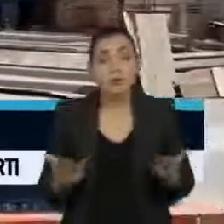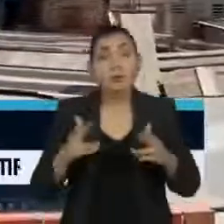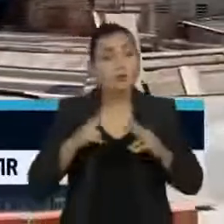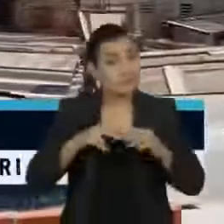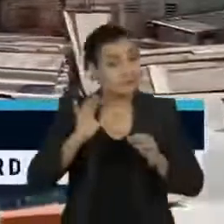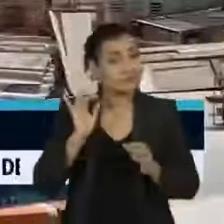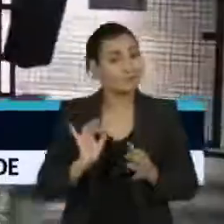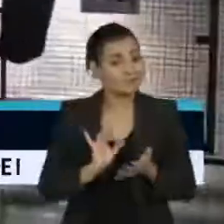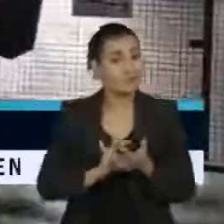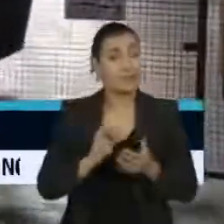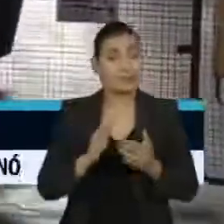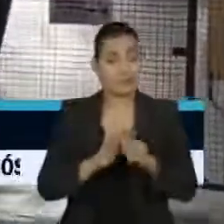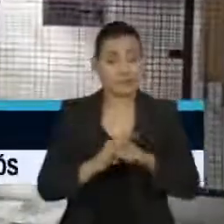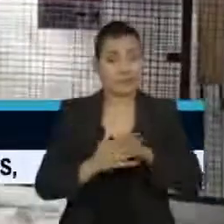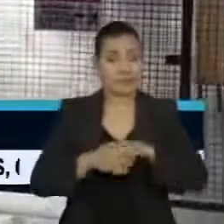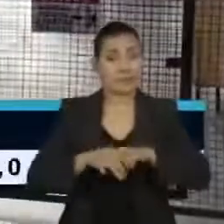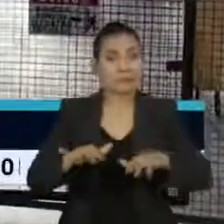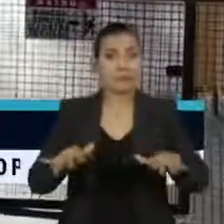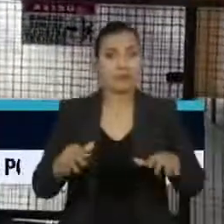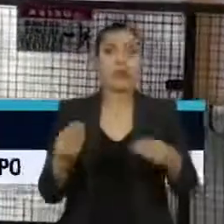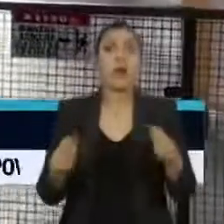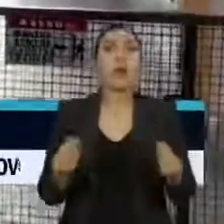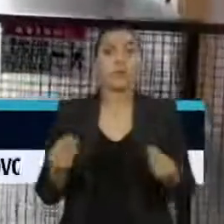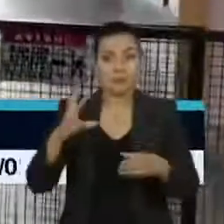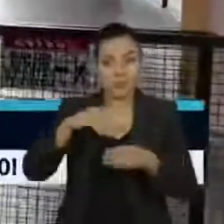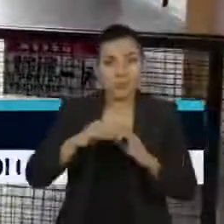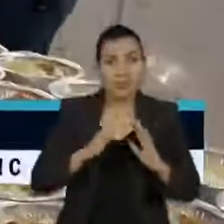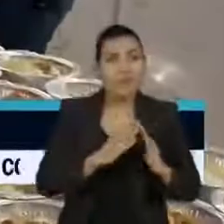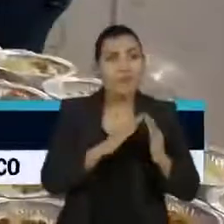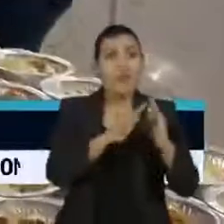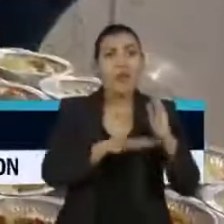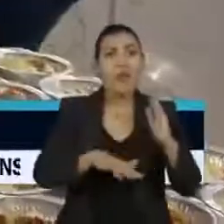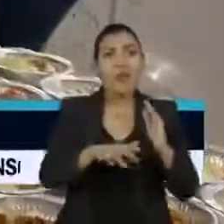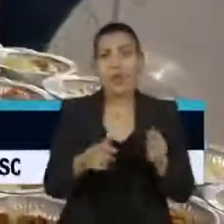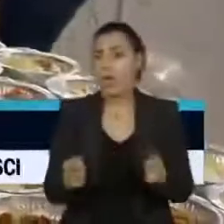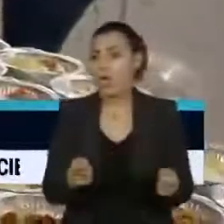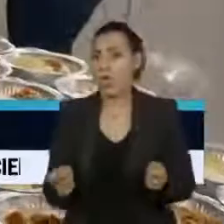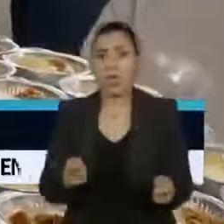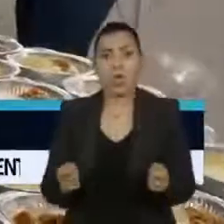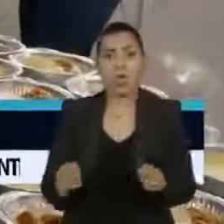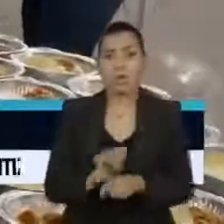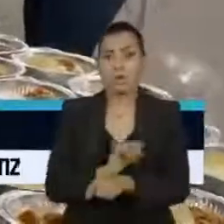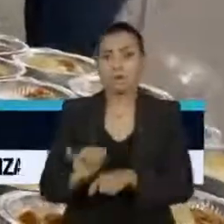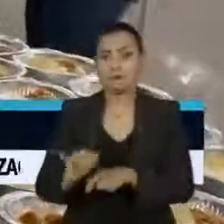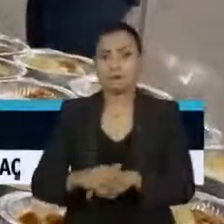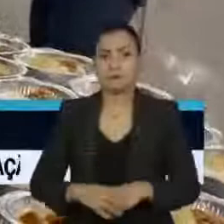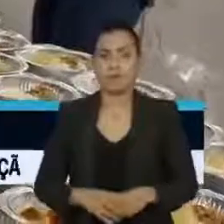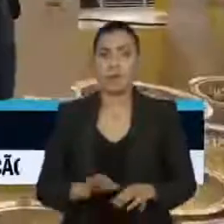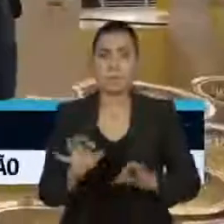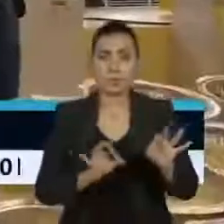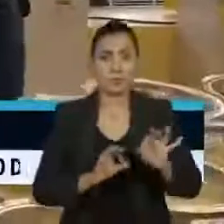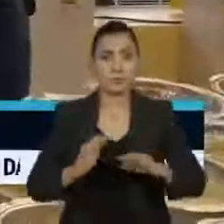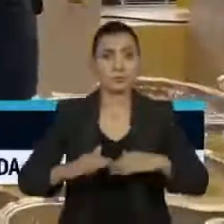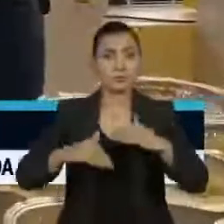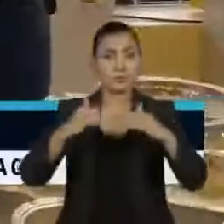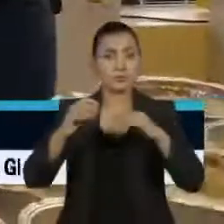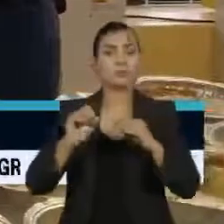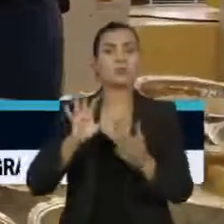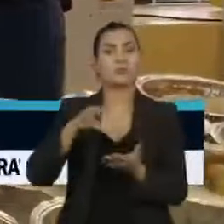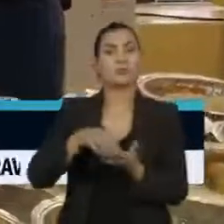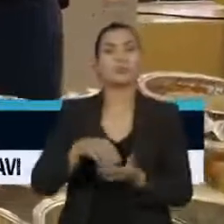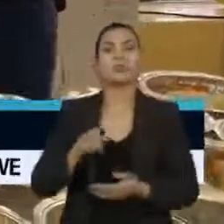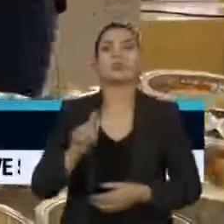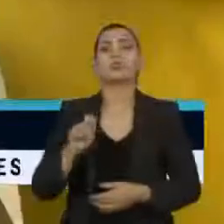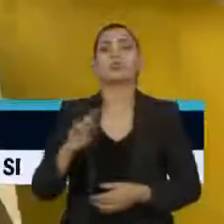em meio a uma pandemia, quem tá dentro da favela é que segura as pontas. Um plano desenvolvido pelo